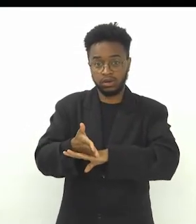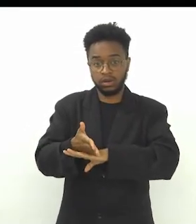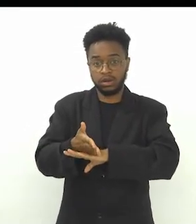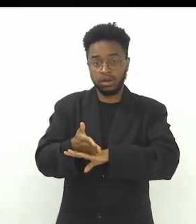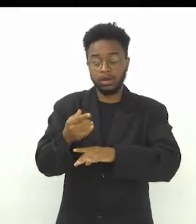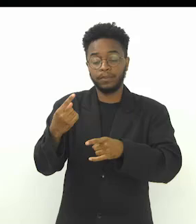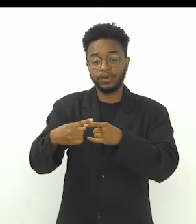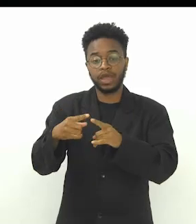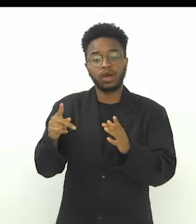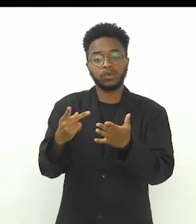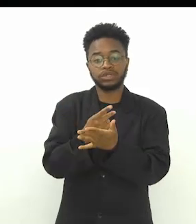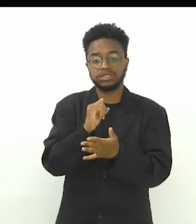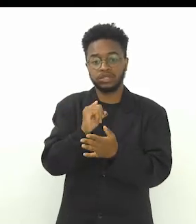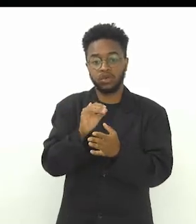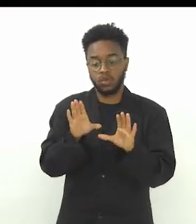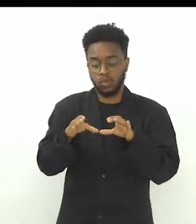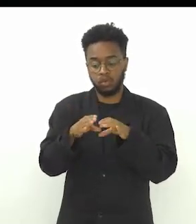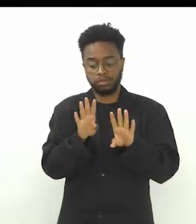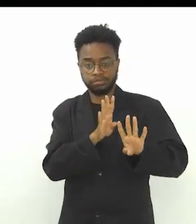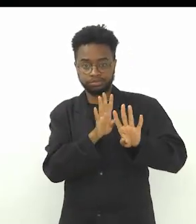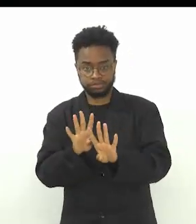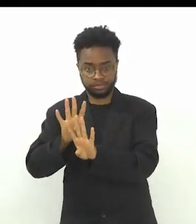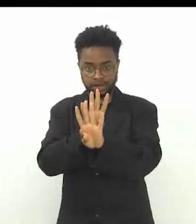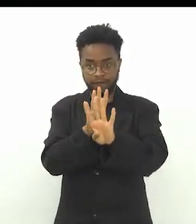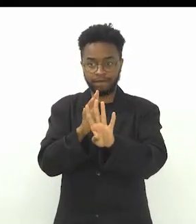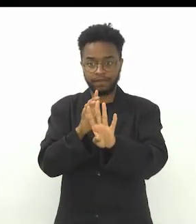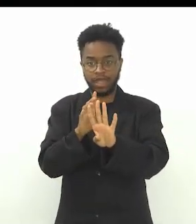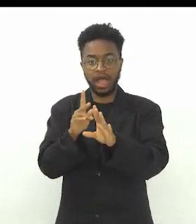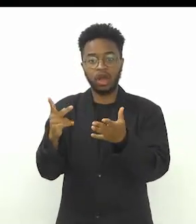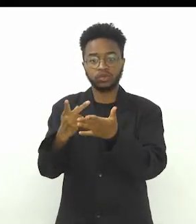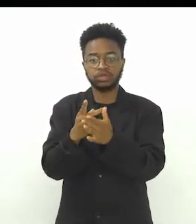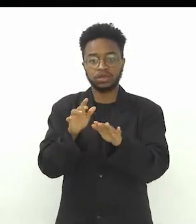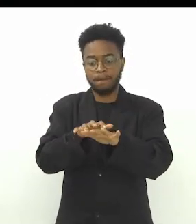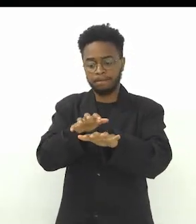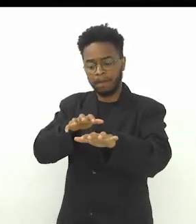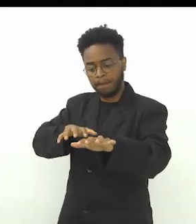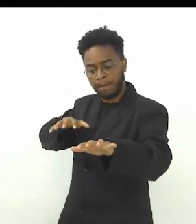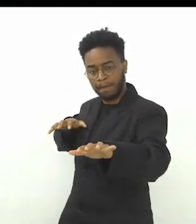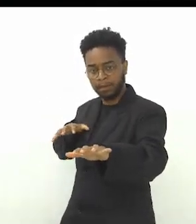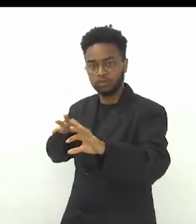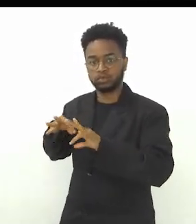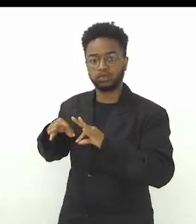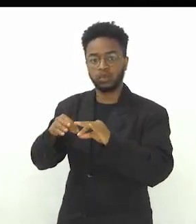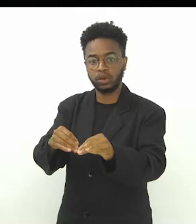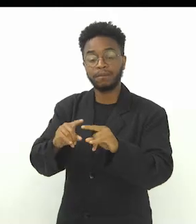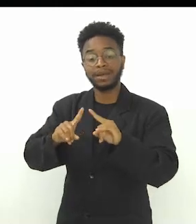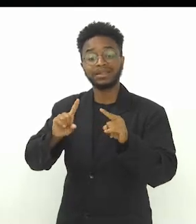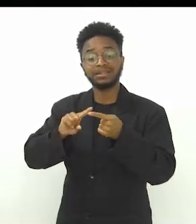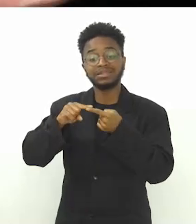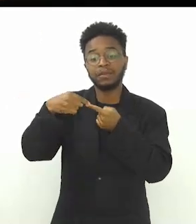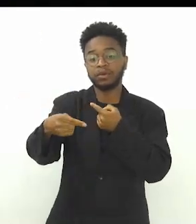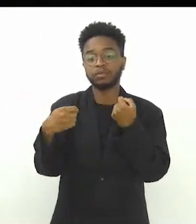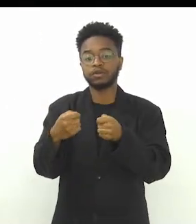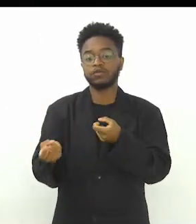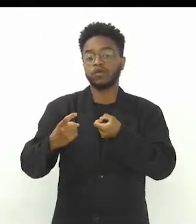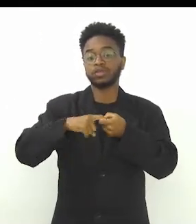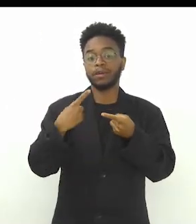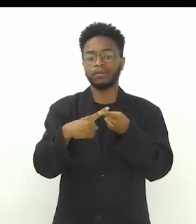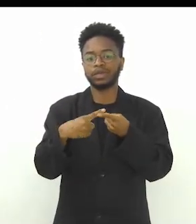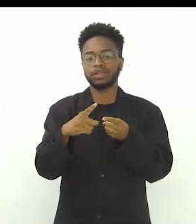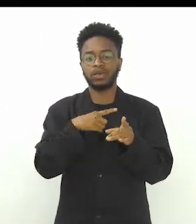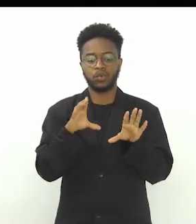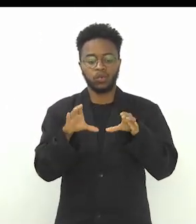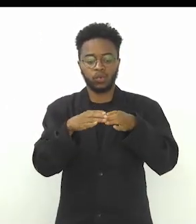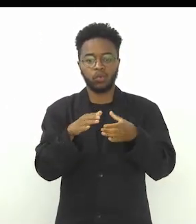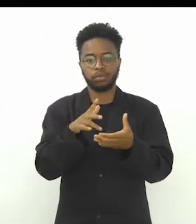acontecia. Quando a comissão de frente fazia um efeito, esse efeito se estendia. Mas logo depois ele tinha que voltar, porque entra o casal